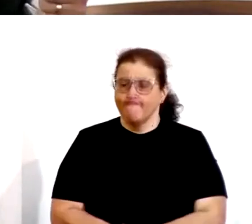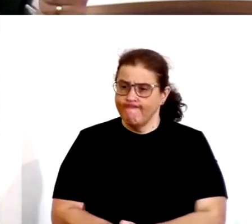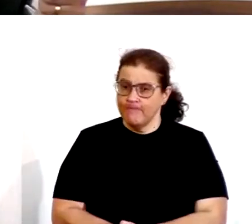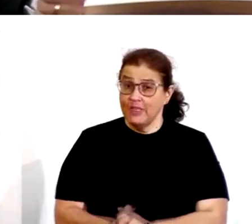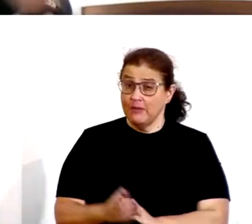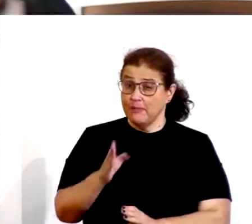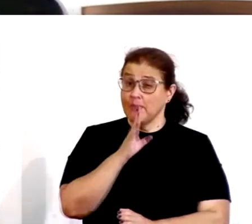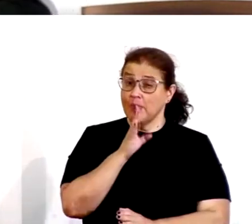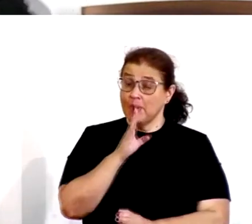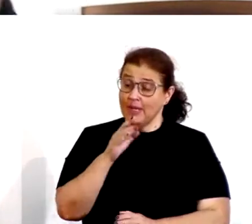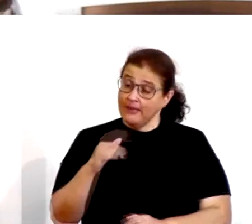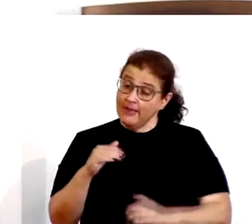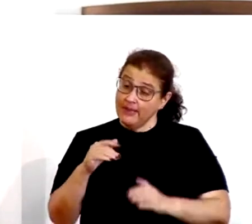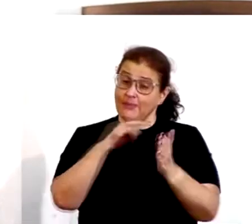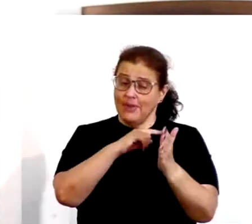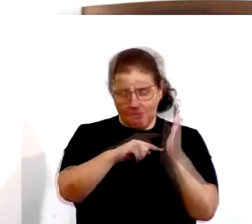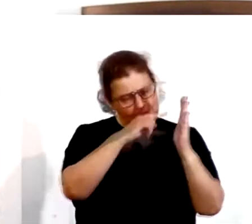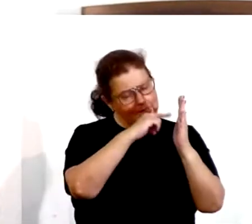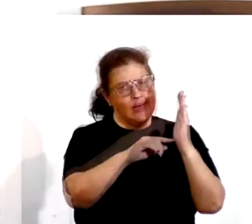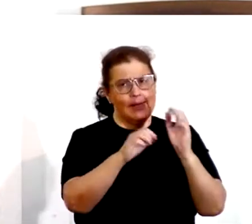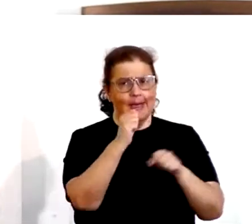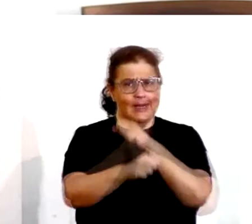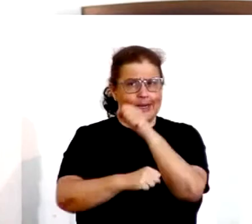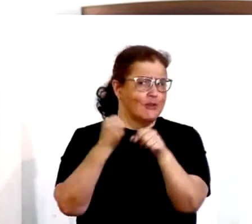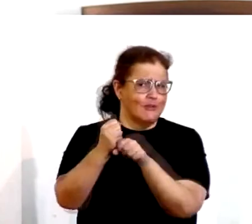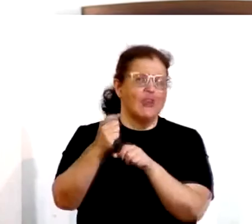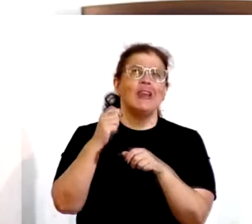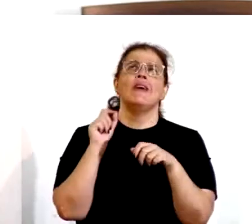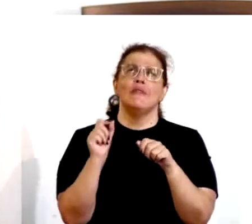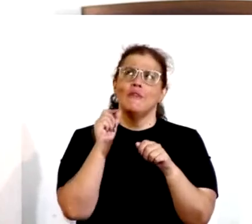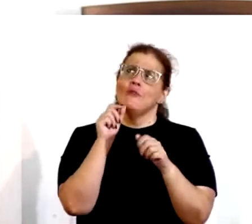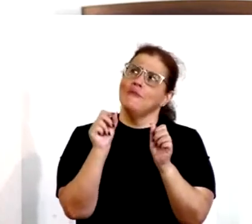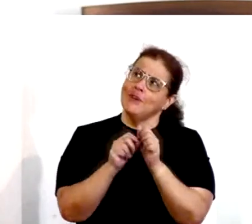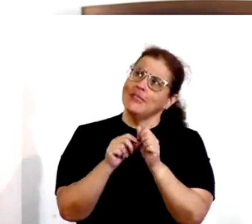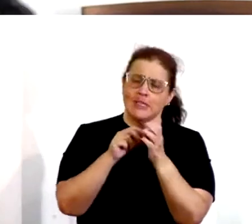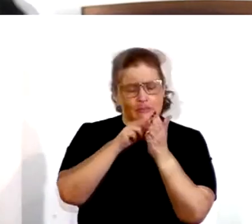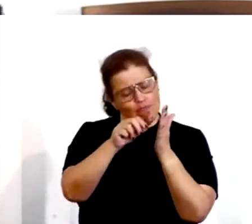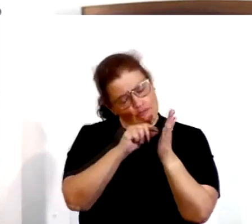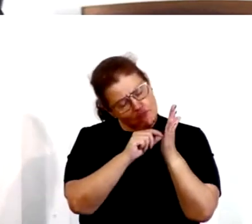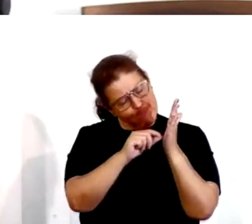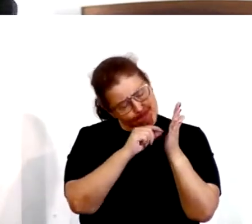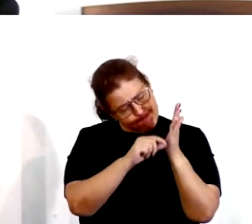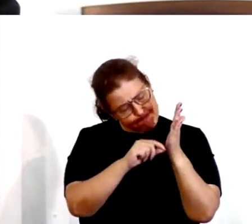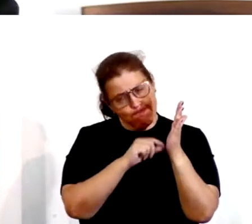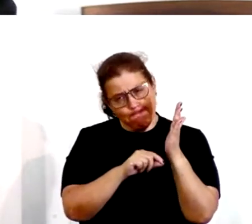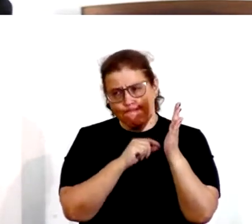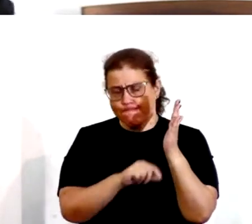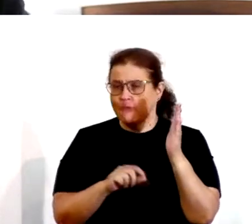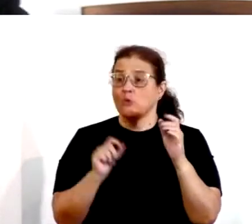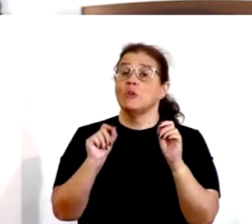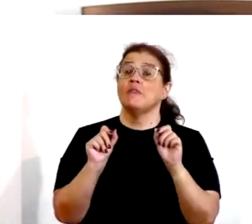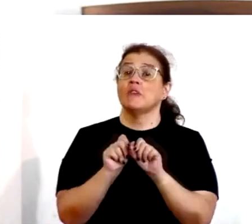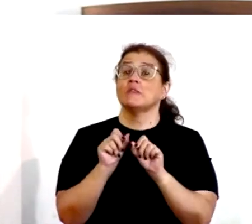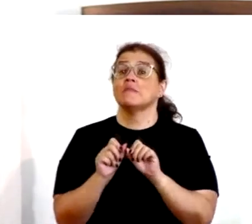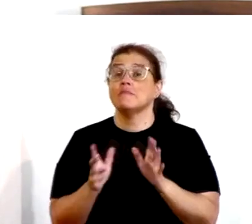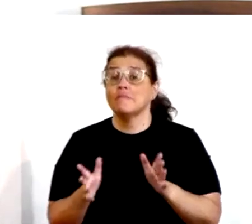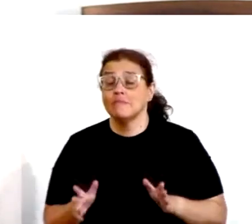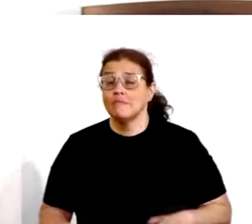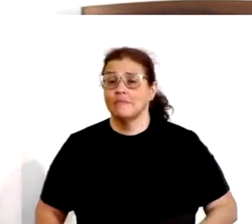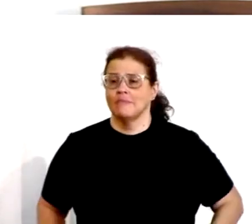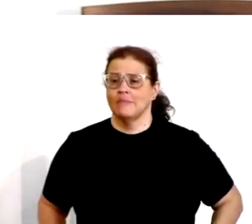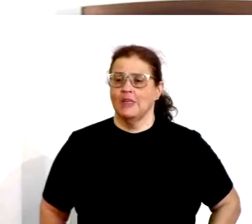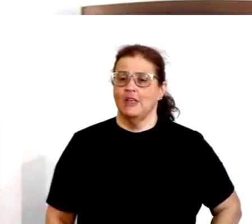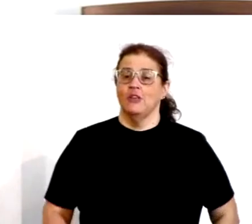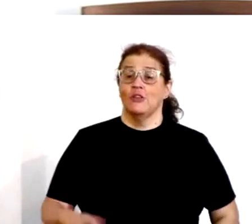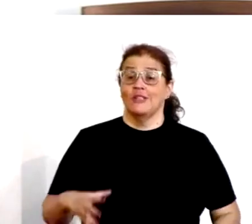ano. Todo ano é cheio de incerteza. Nós não conseguimos desvendar o futuro. Nós não conseguimos entender o que